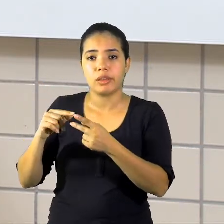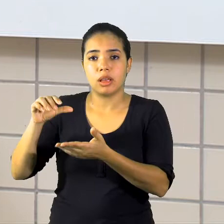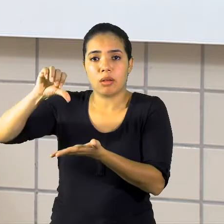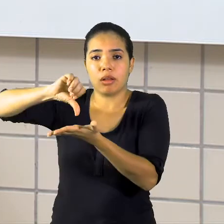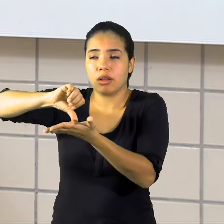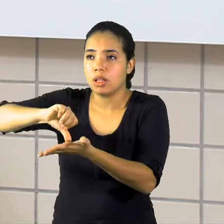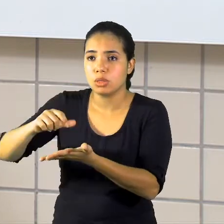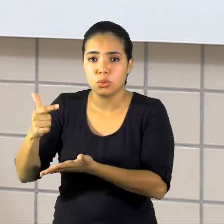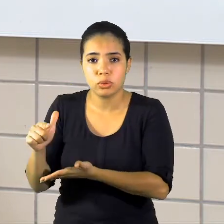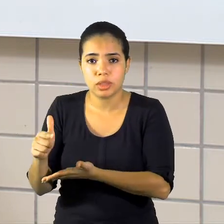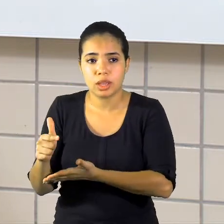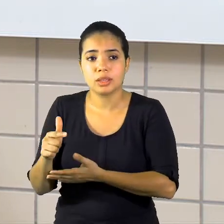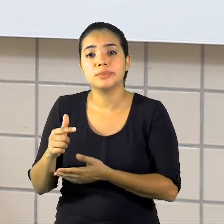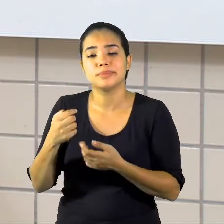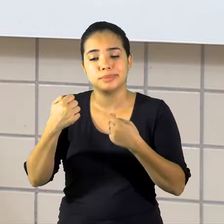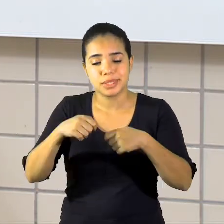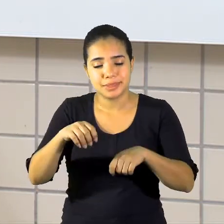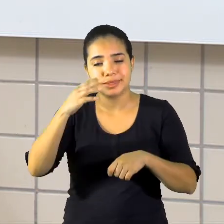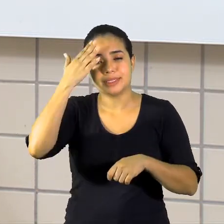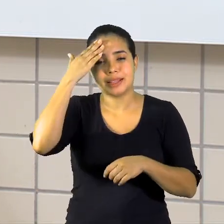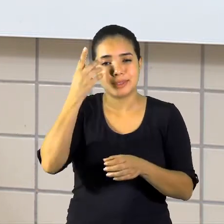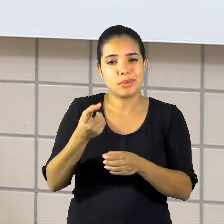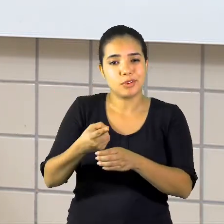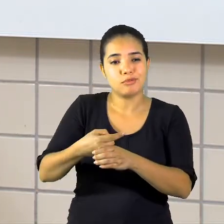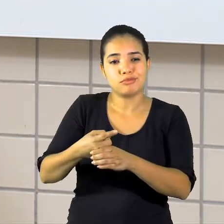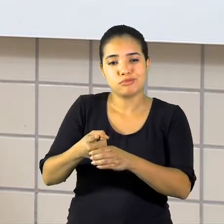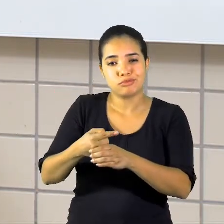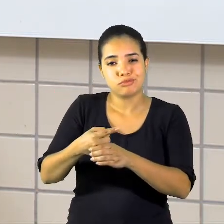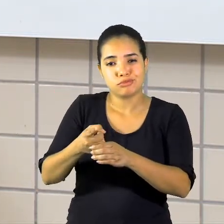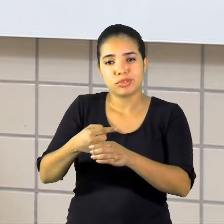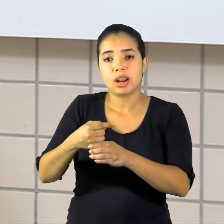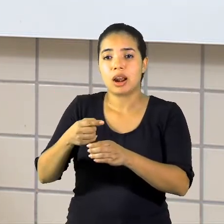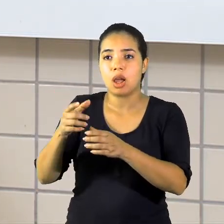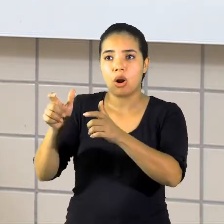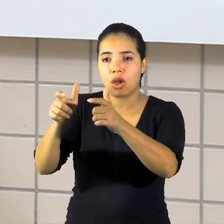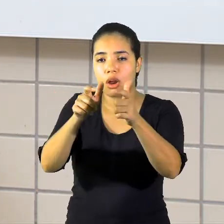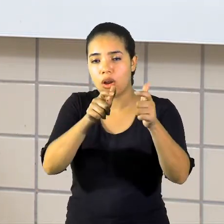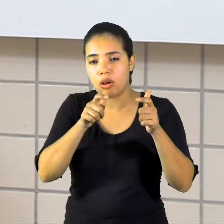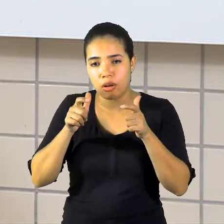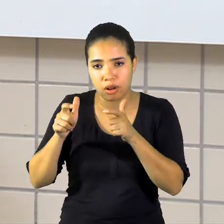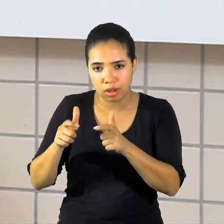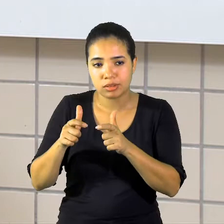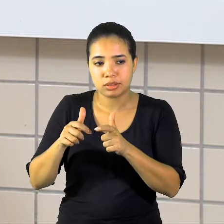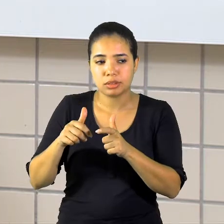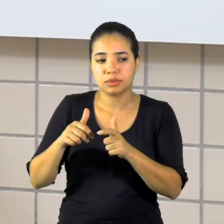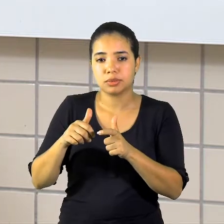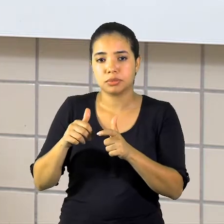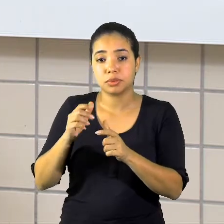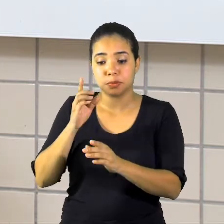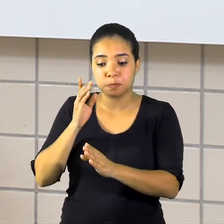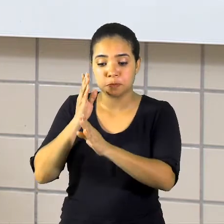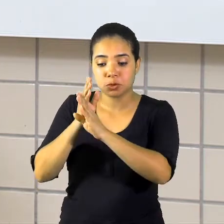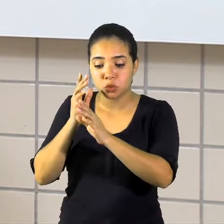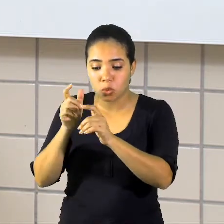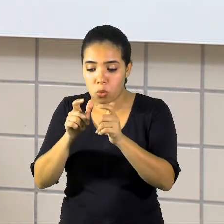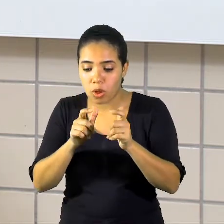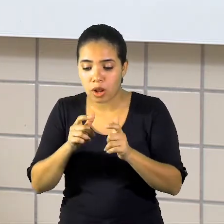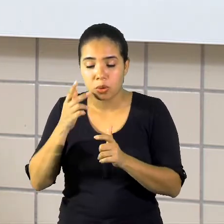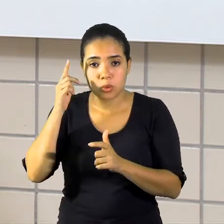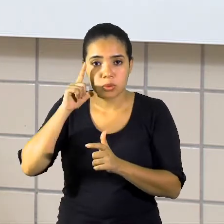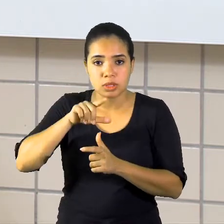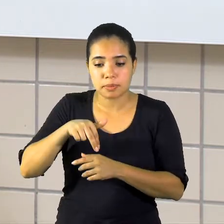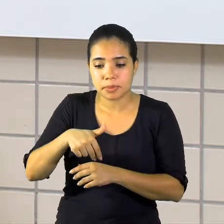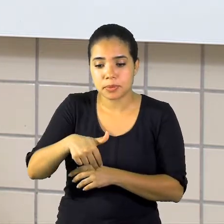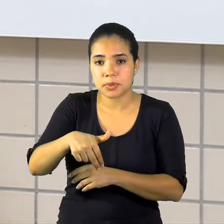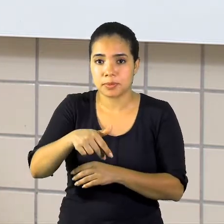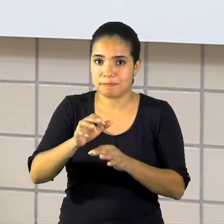eu vou precisar ter um mínimo de conhecimento de localização e de orientação para eu conseguir me achar, para eu conseguir caminhar,